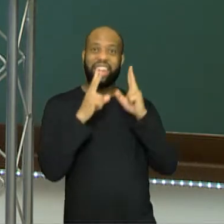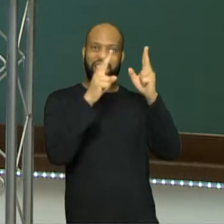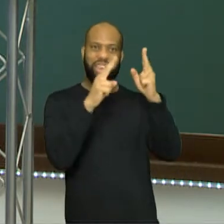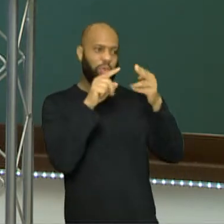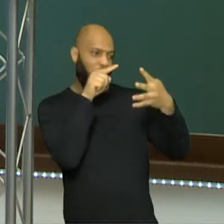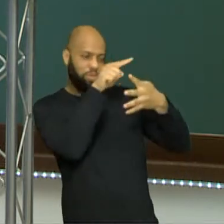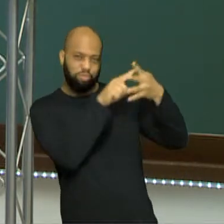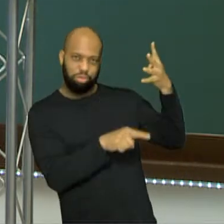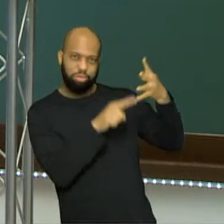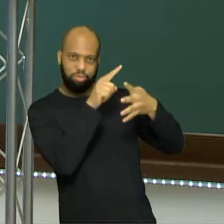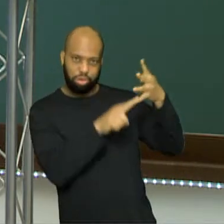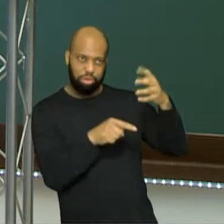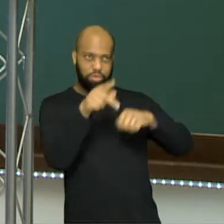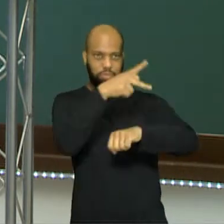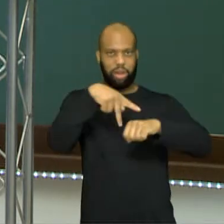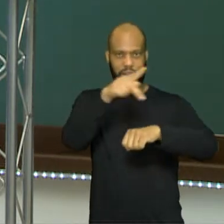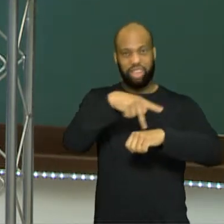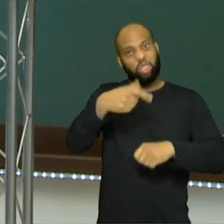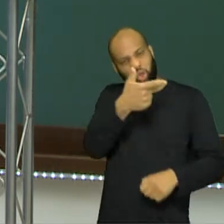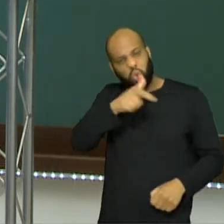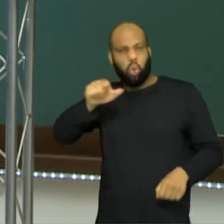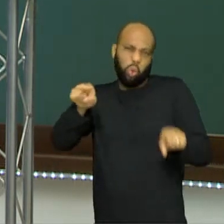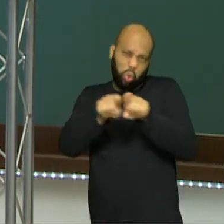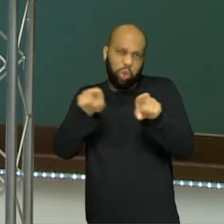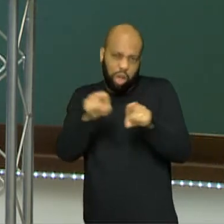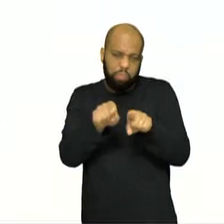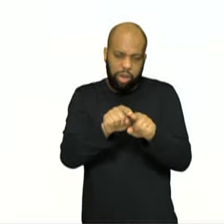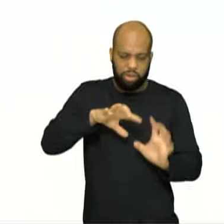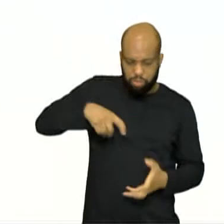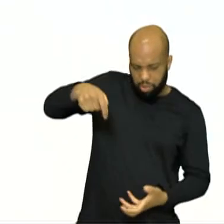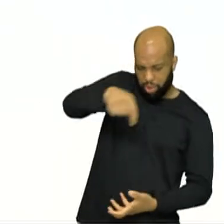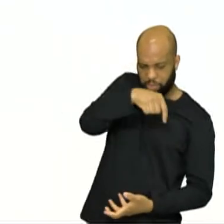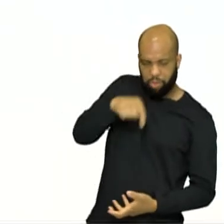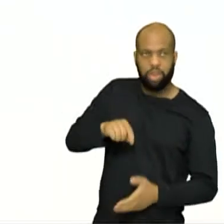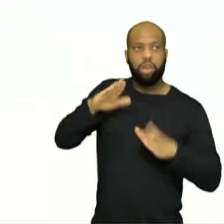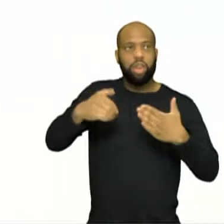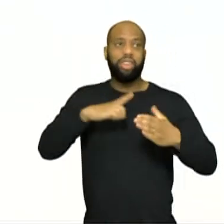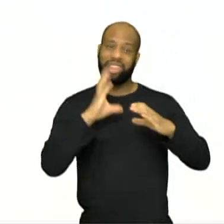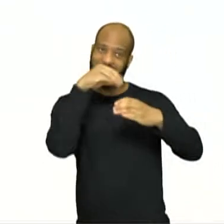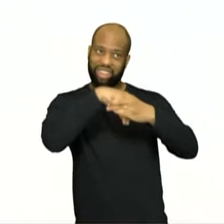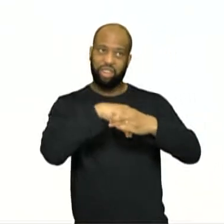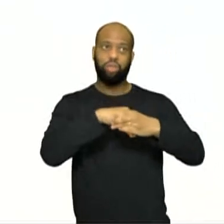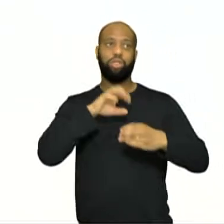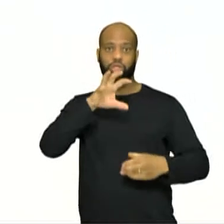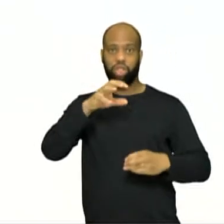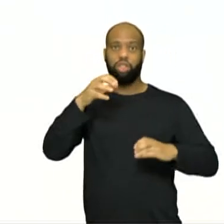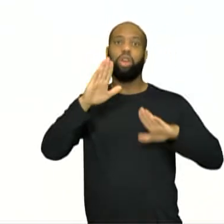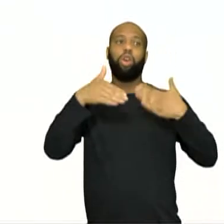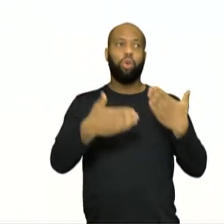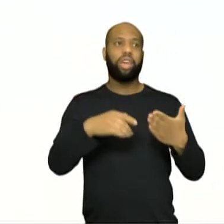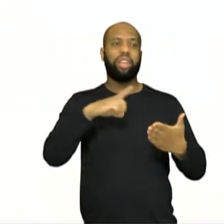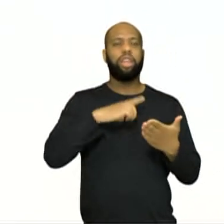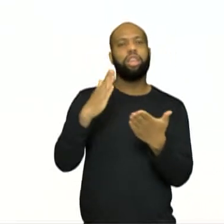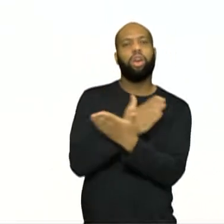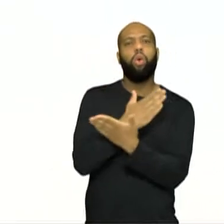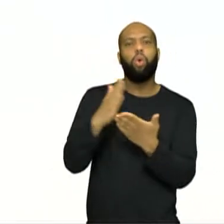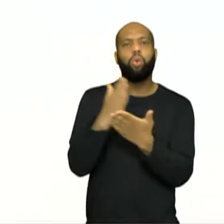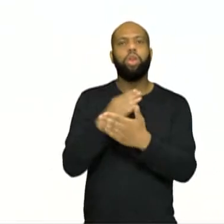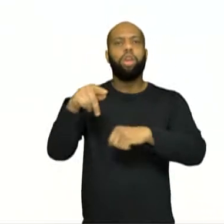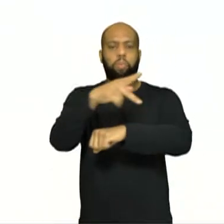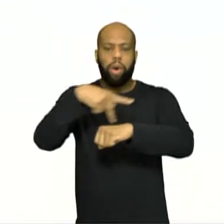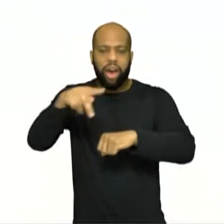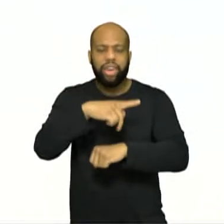competição com os demais países do planeta. Então, dentro dessa caracterização, países agrários, países com